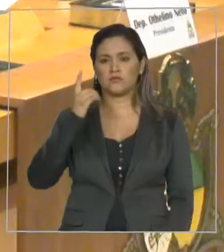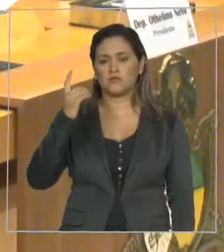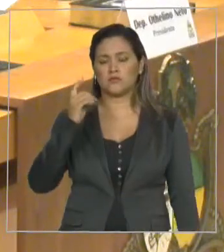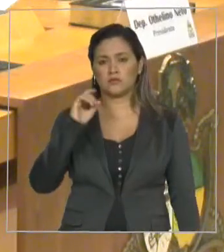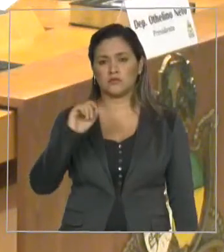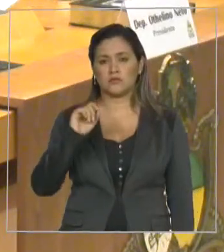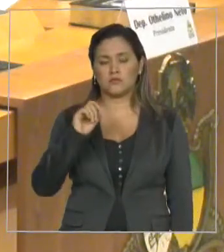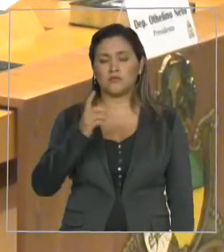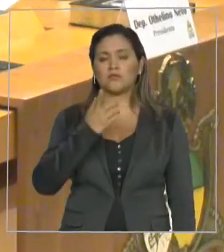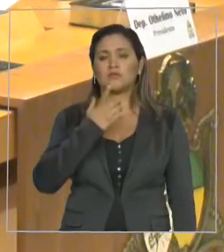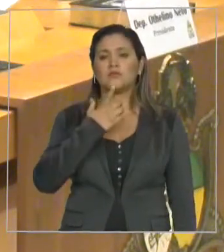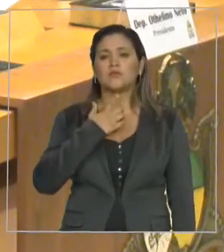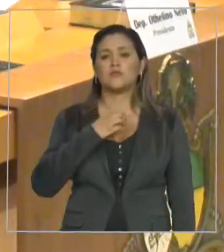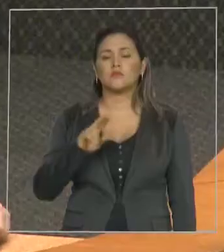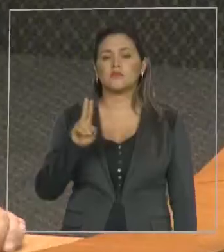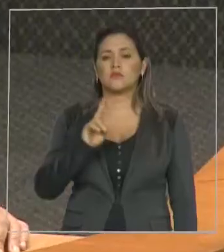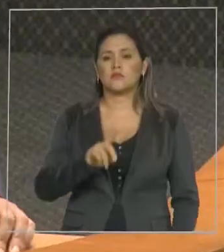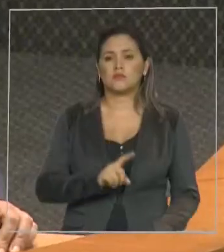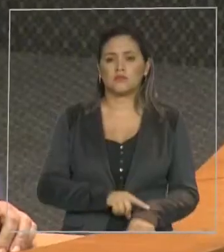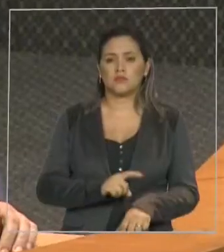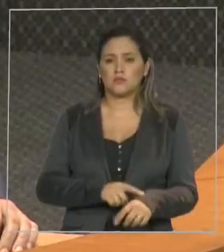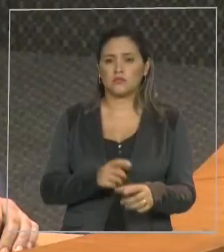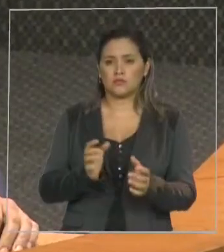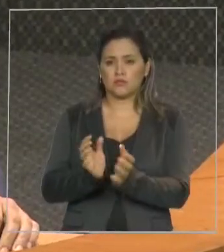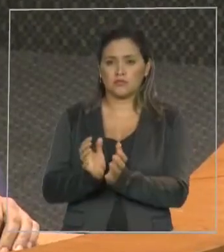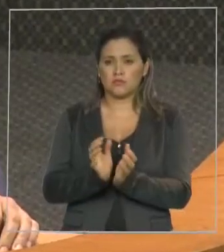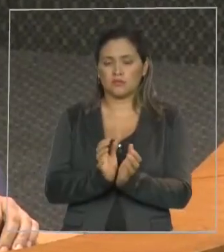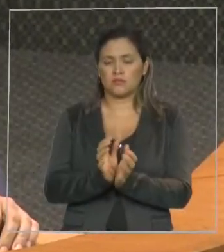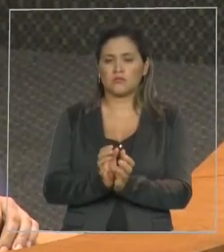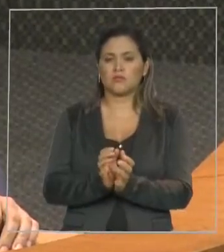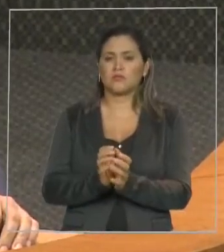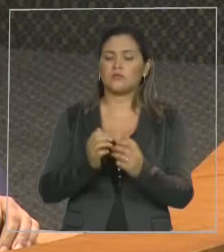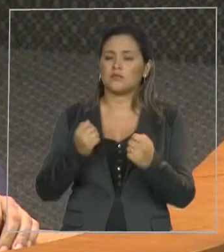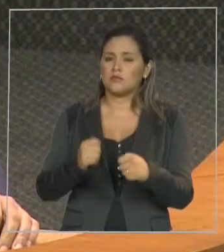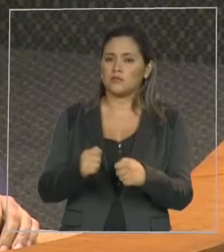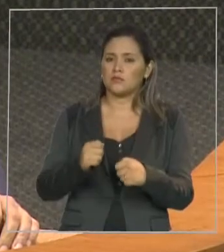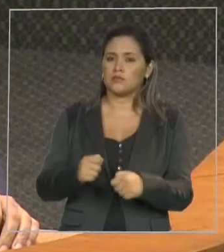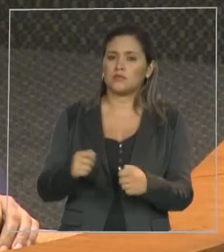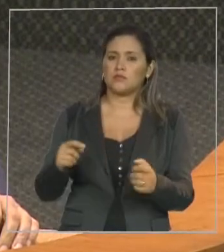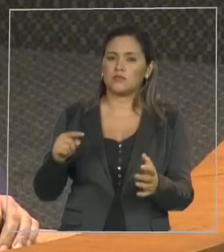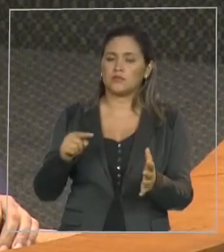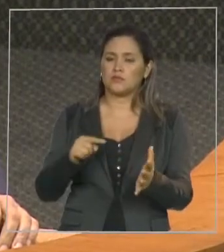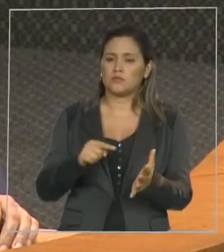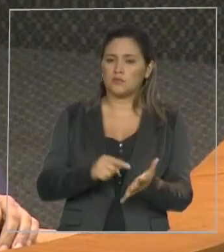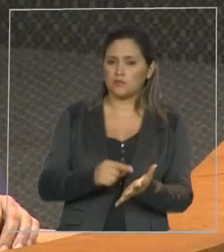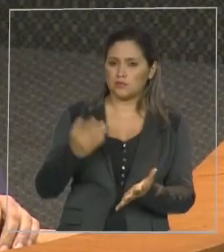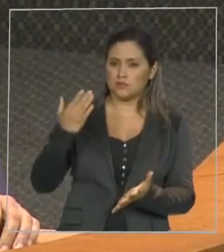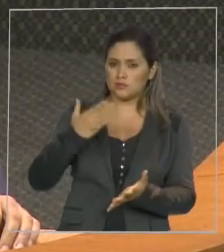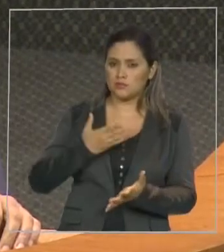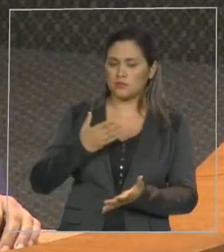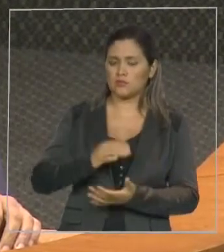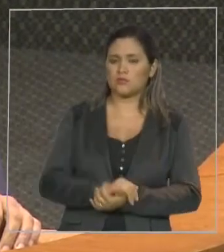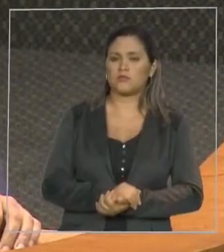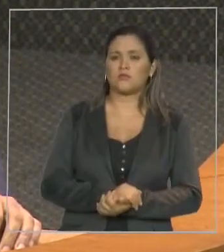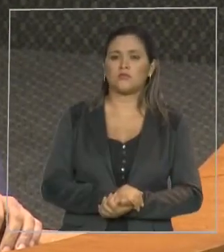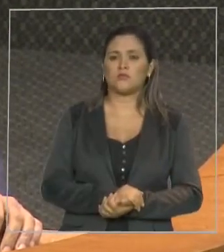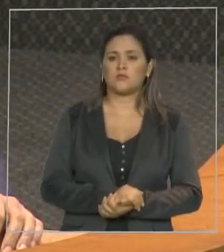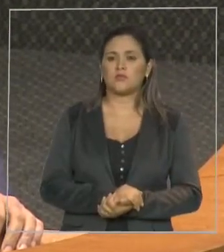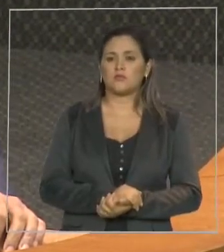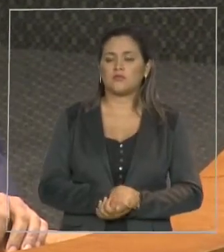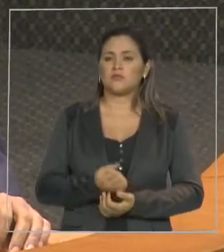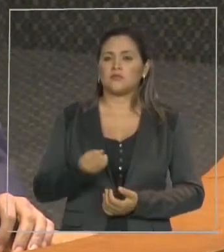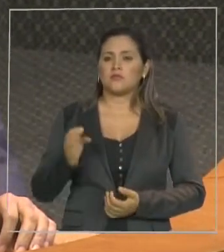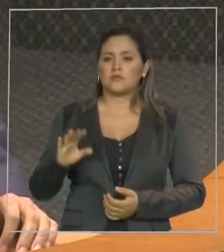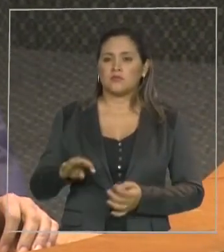Senhor presidente, colegas parlamentares, imprensa, galeria, servidores, povo do Maranhão. Senhor presidente, eu queria esse tempo, na verdade,